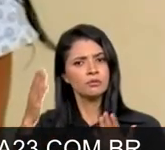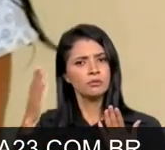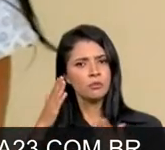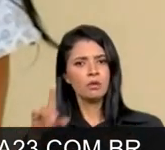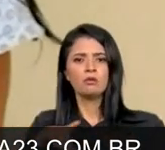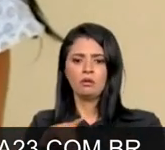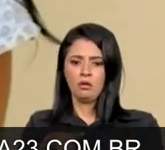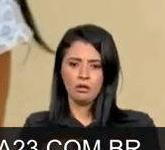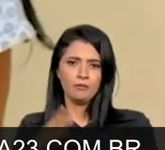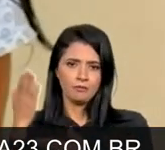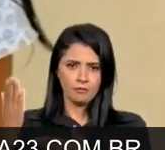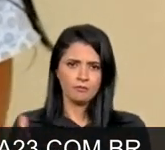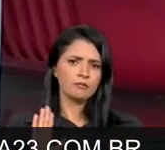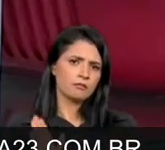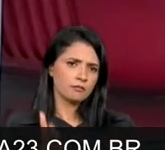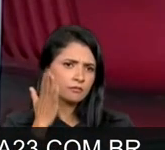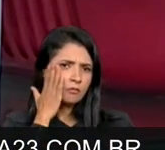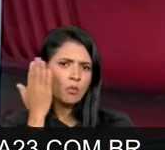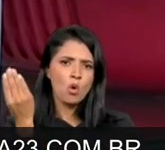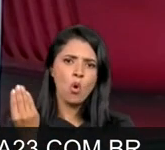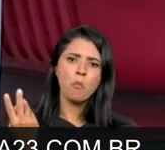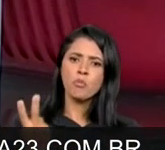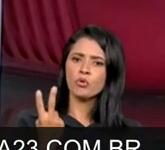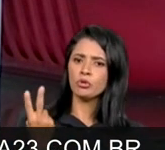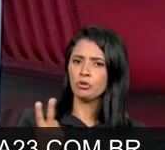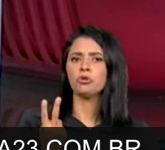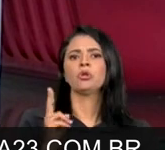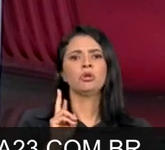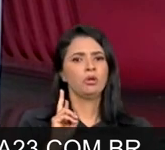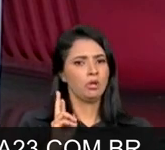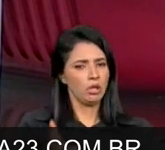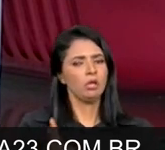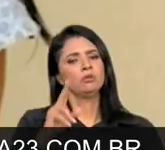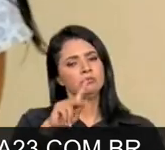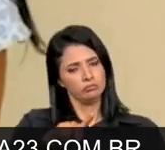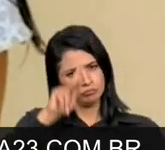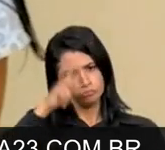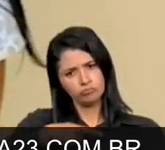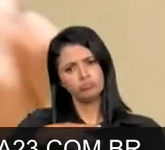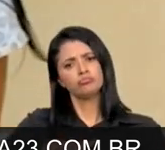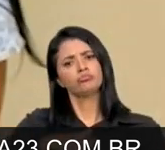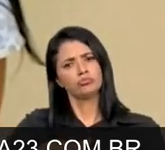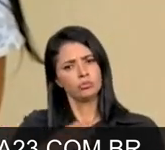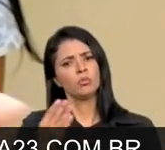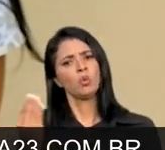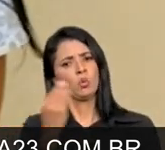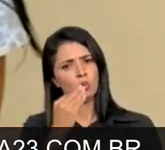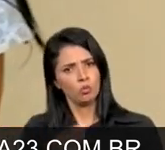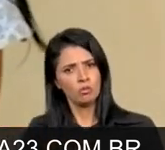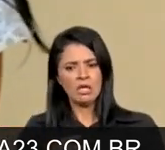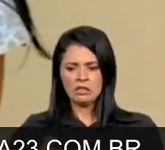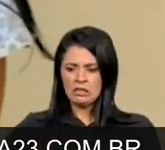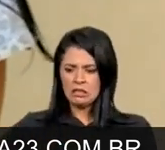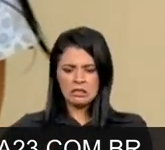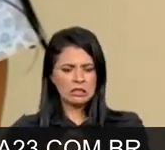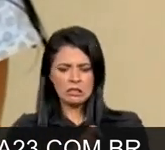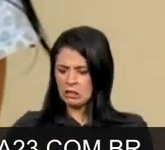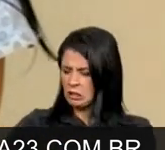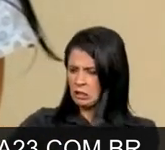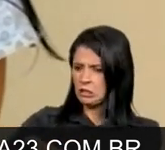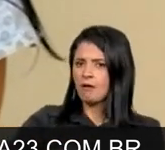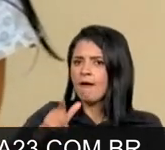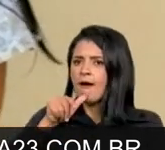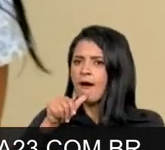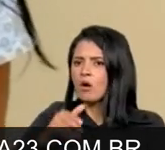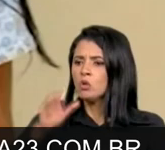dengue. Isabela já sabe como se proteger e não abre mão do autocuidado. Passando bastante repelente, igual antes, hidratando muito, porque